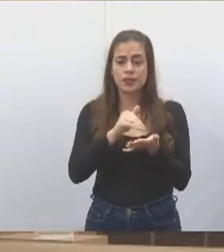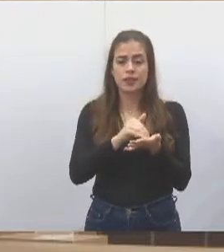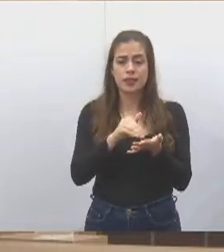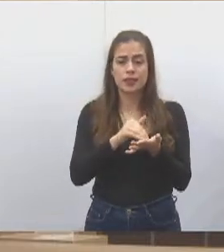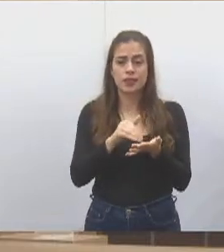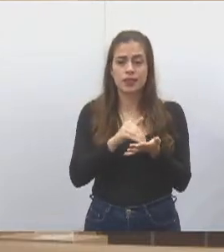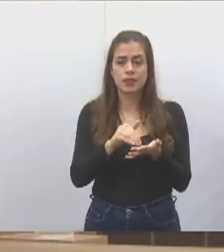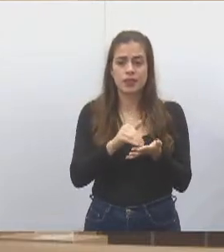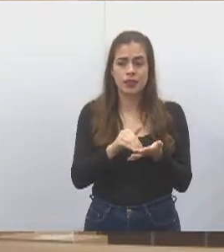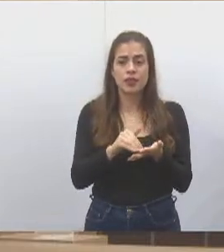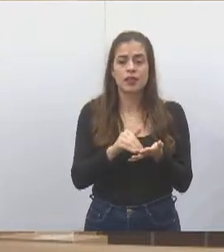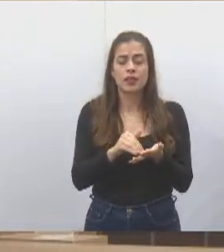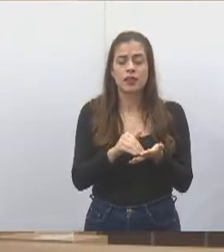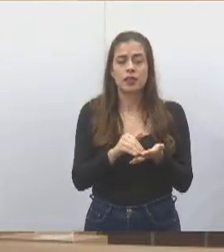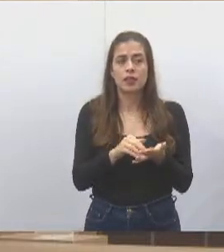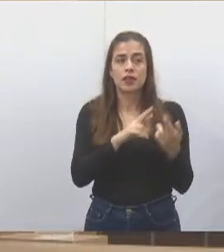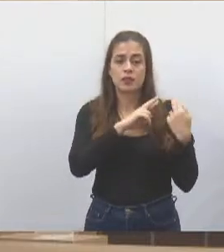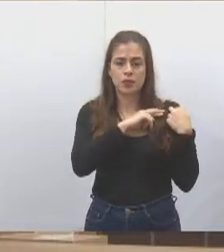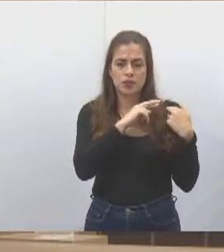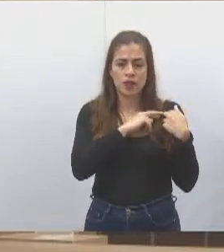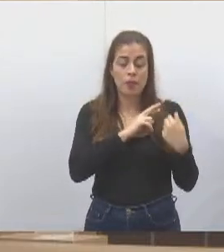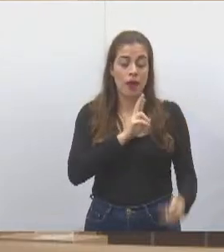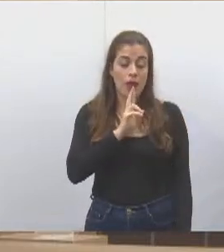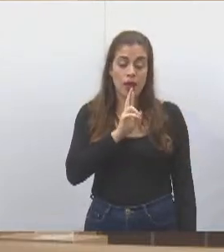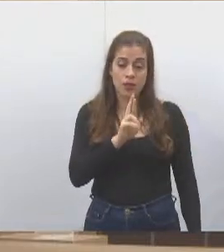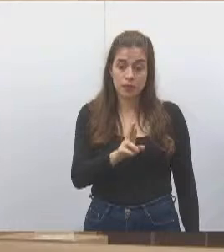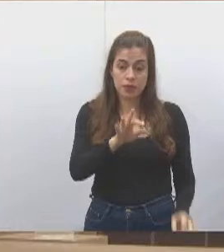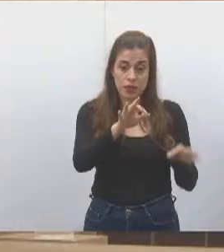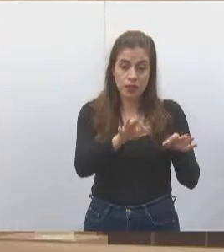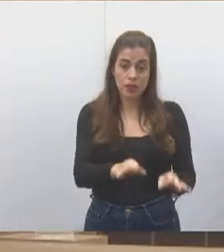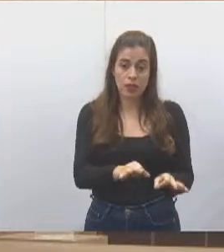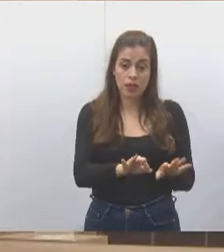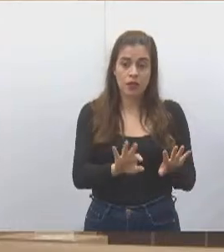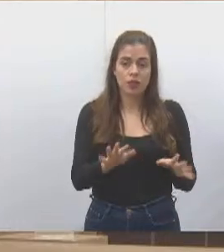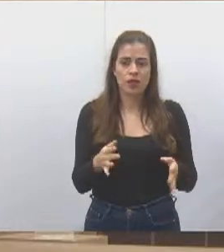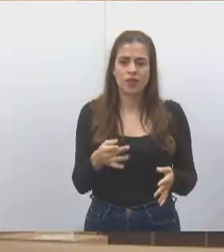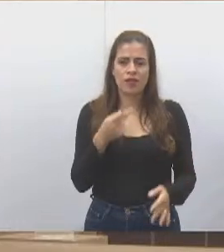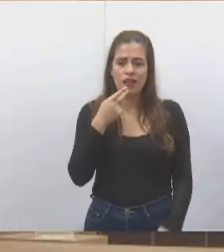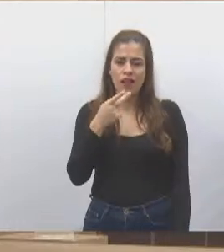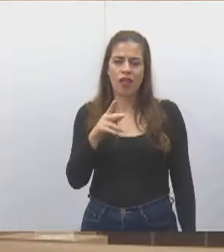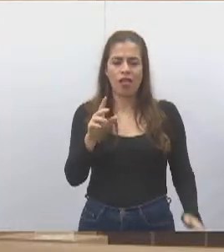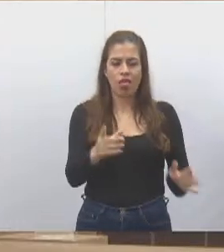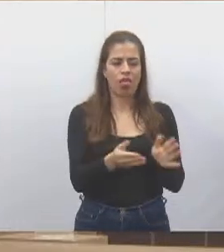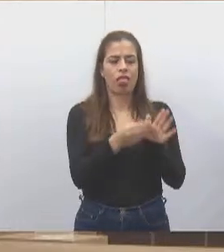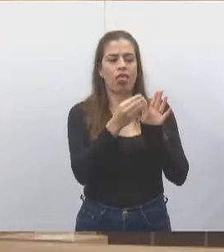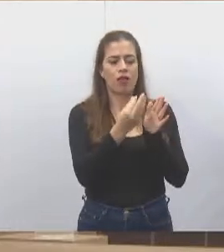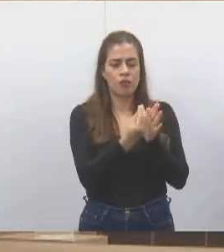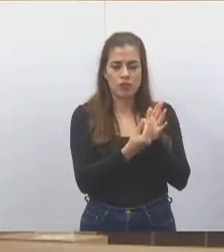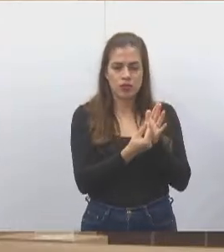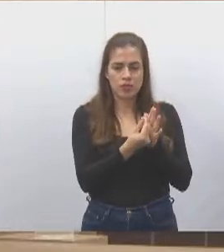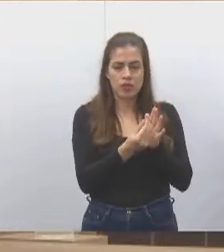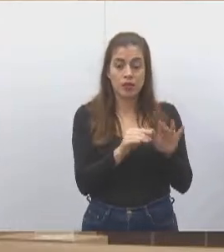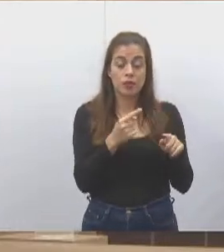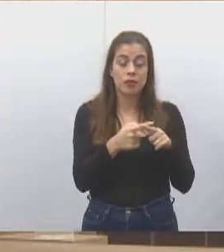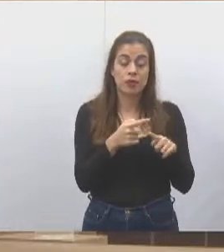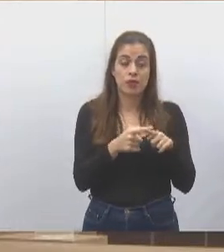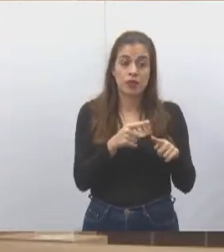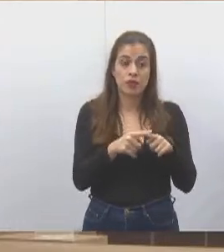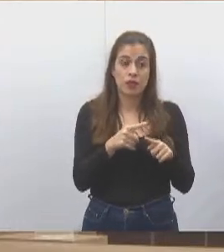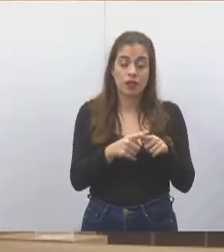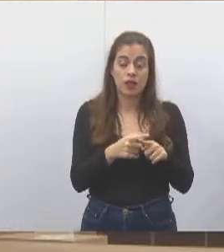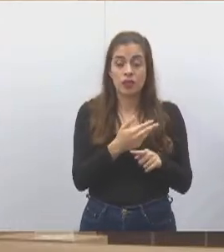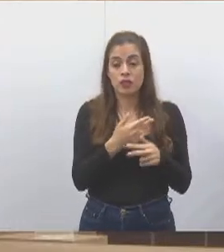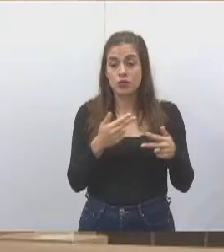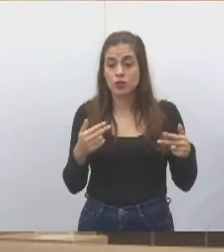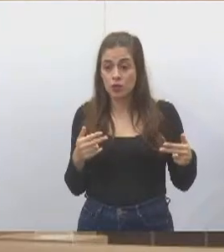secretarias, para que eles possam dar uma resposta efetiva, não só dizer que vai colocar no orçamento, até porque a maior parte das coisas que estão aqui